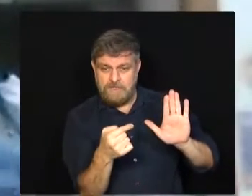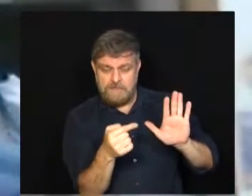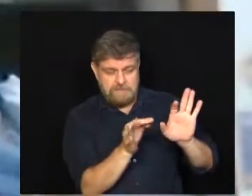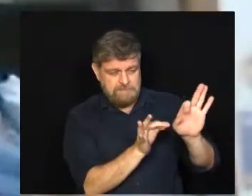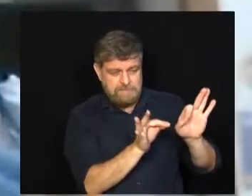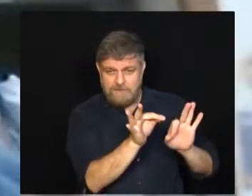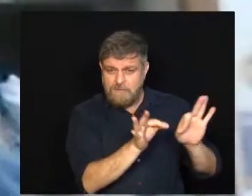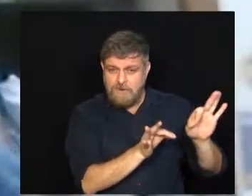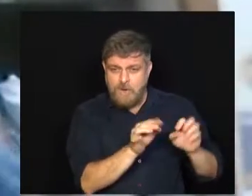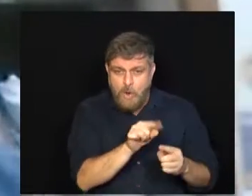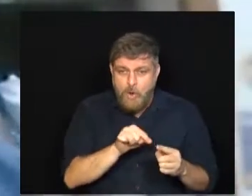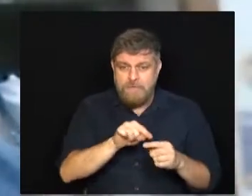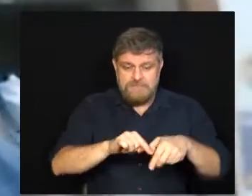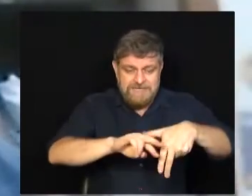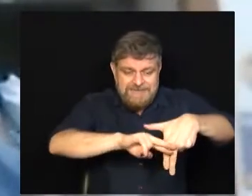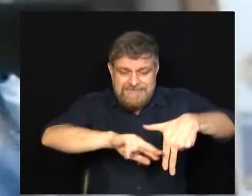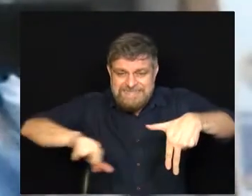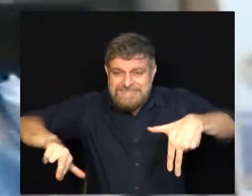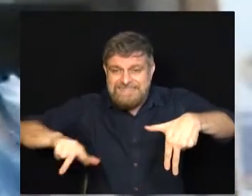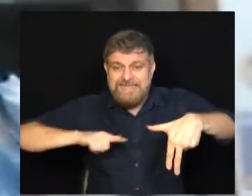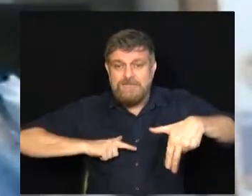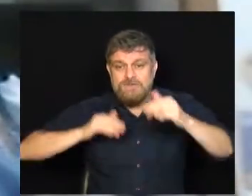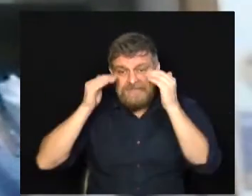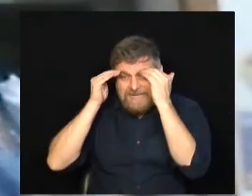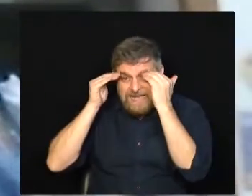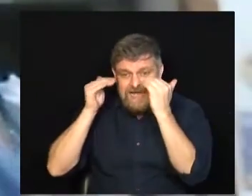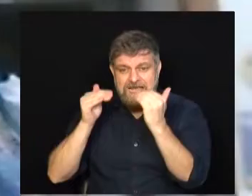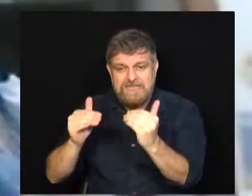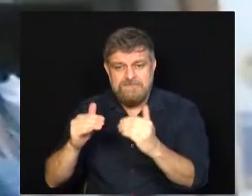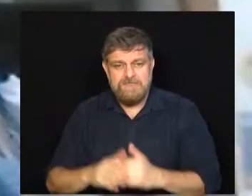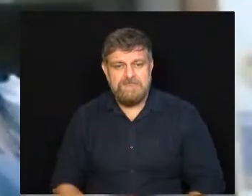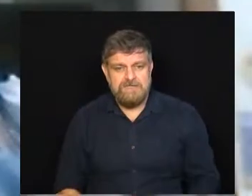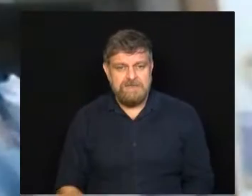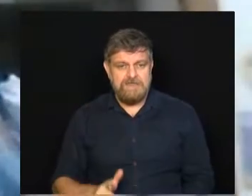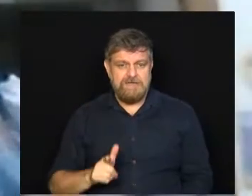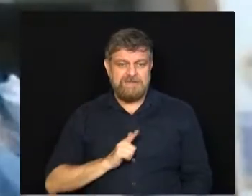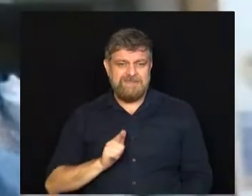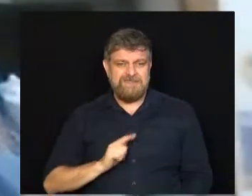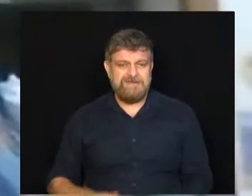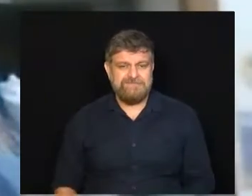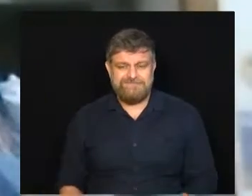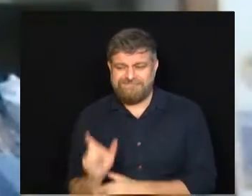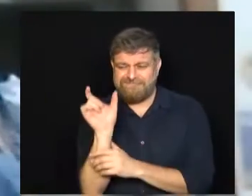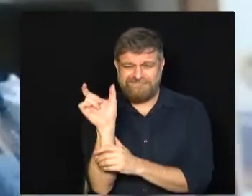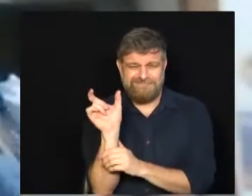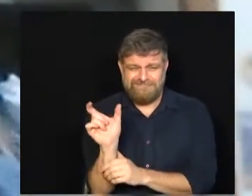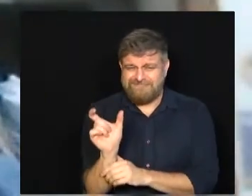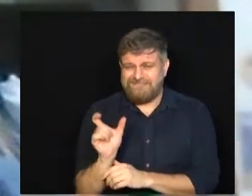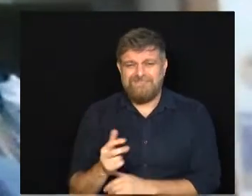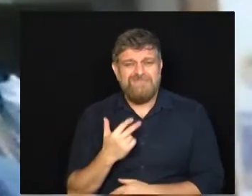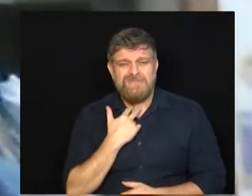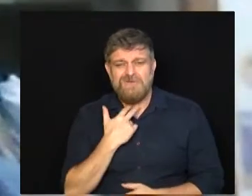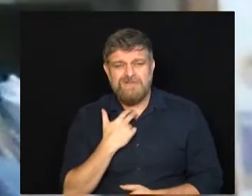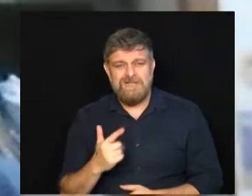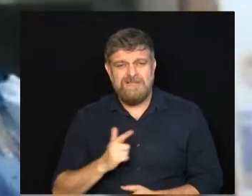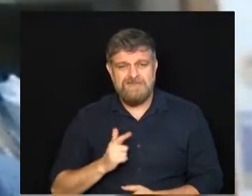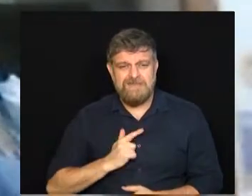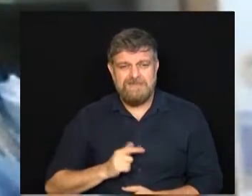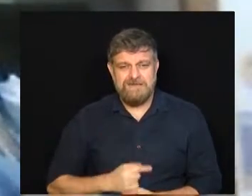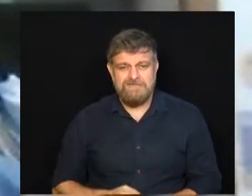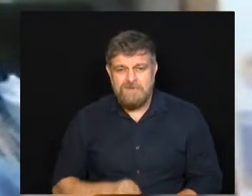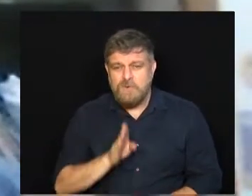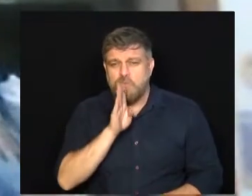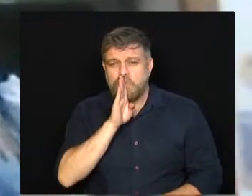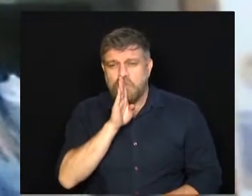de respeito à diversidade. Eu nem vou mencionar as expressões usadas, que elas são inadequadas. Aqui a gente não vai ter aquele reforcinho, né, de botar